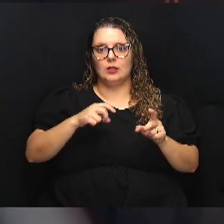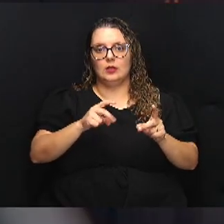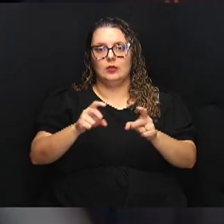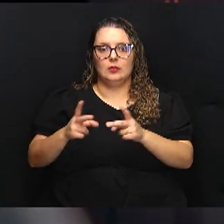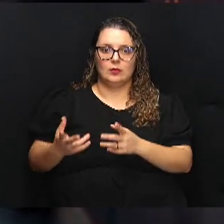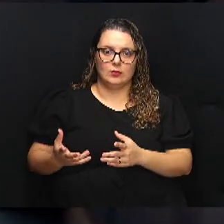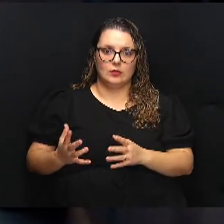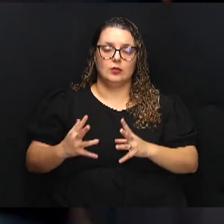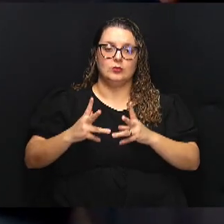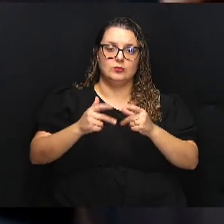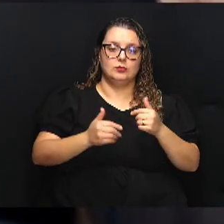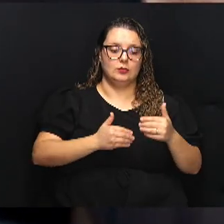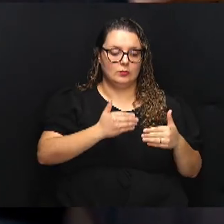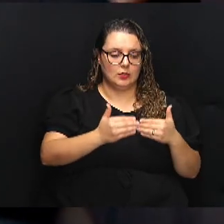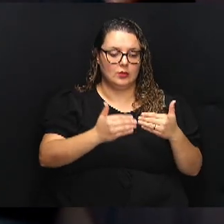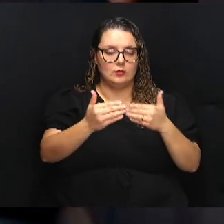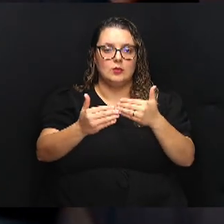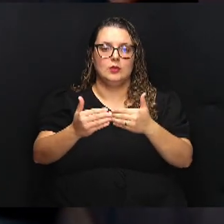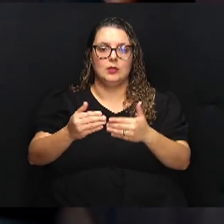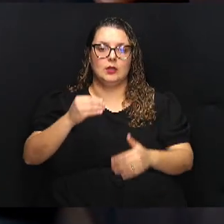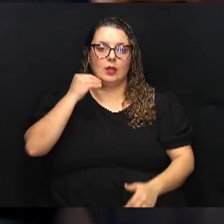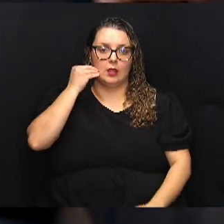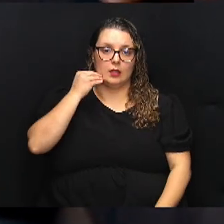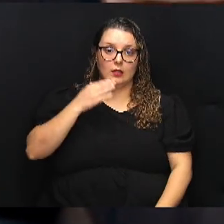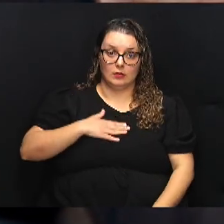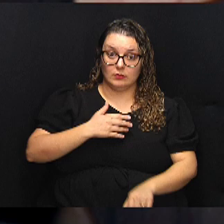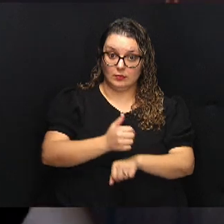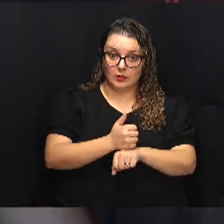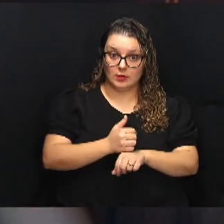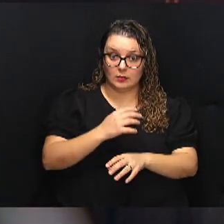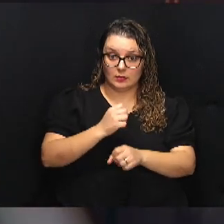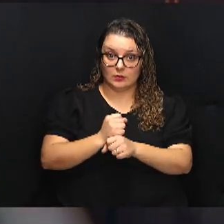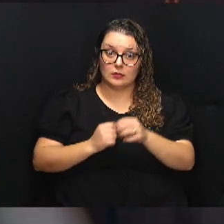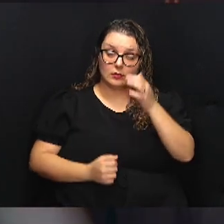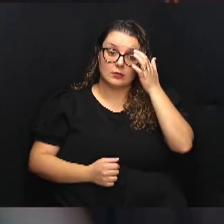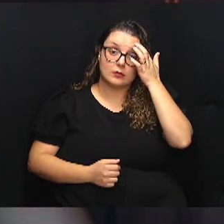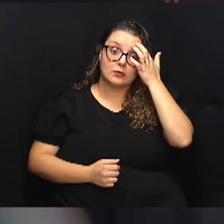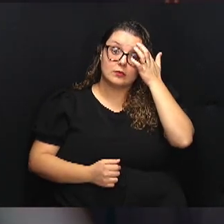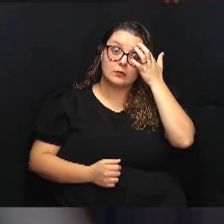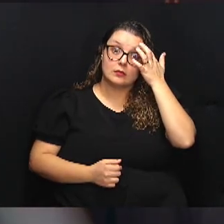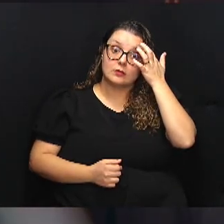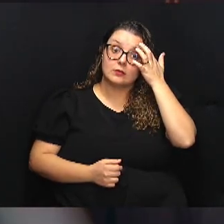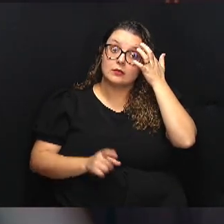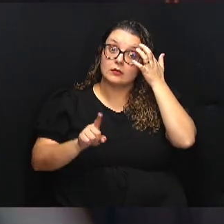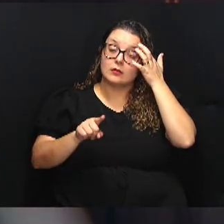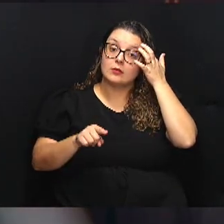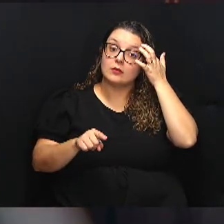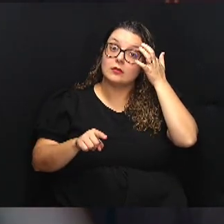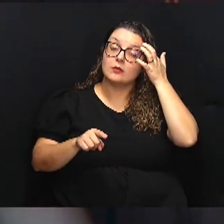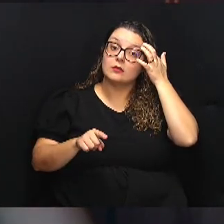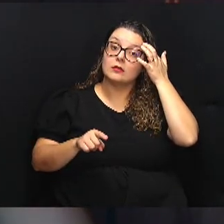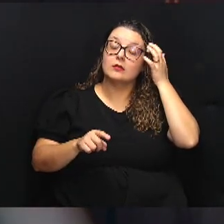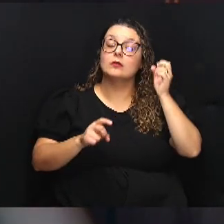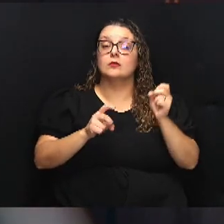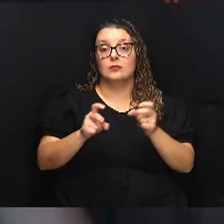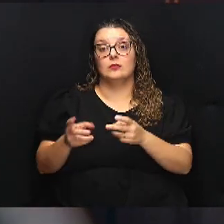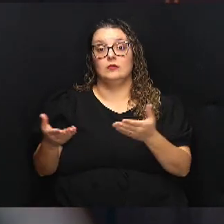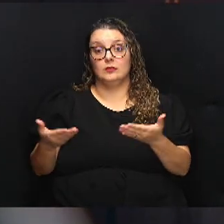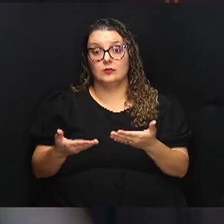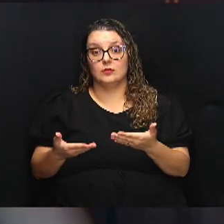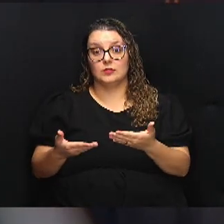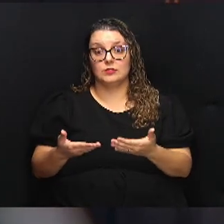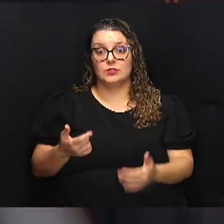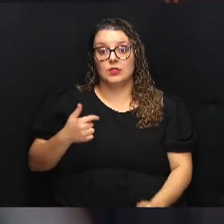tudo que eu construí de repertório durante a minha carreira toda. Né? É isso que eu vendo hoje. Então,